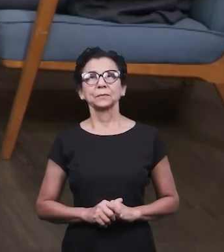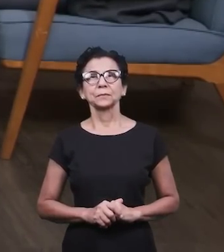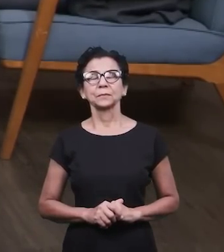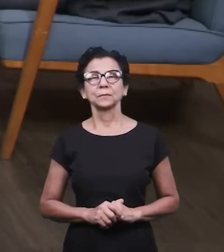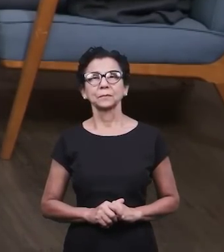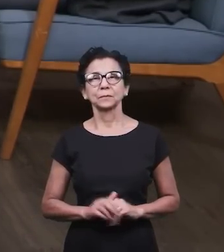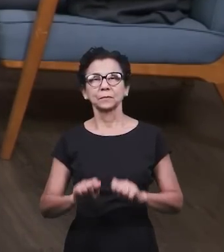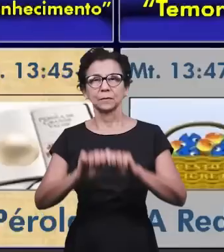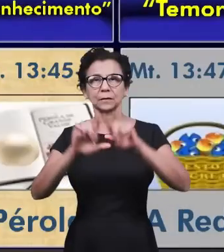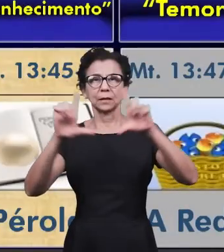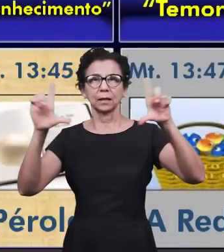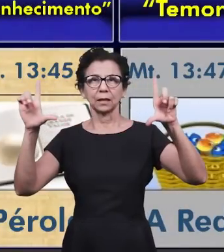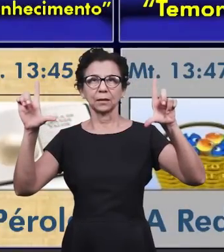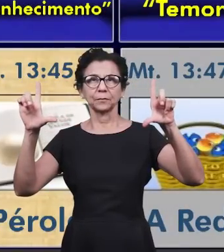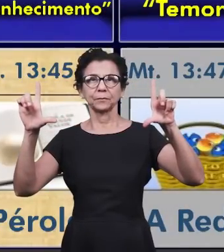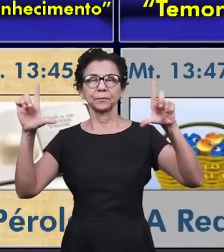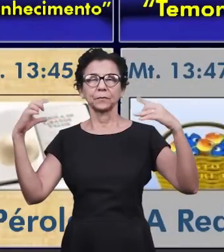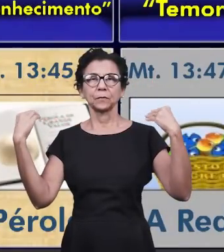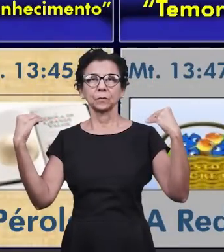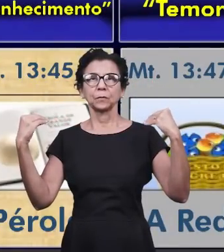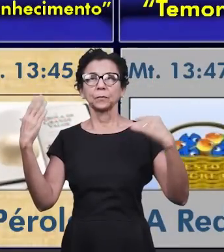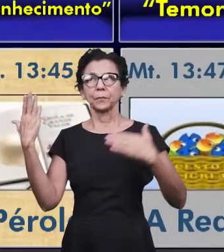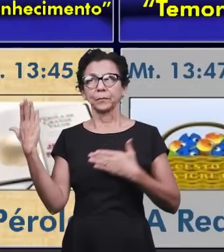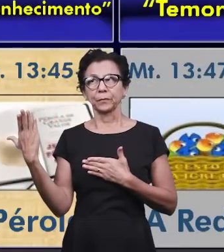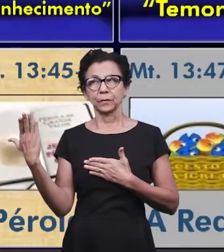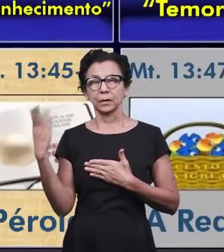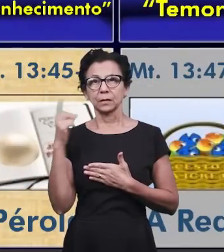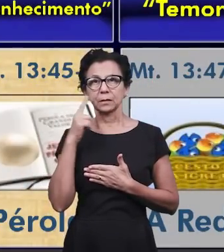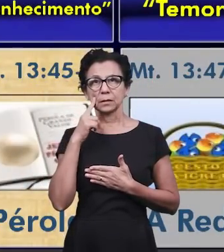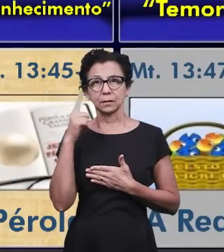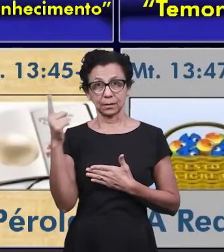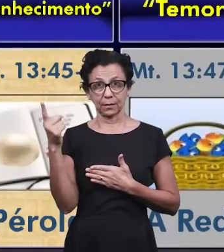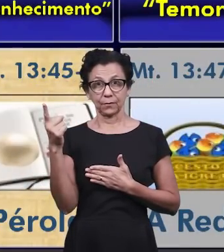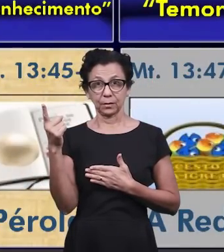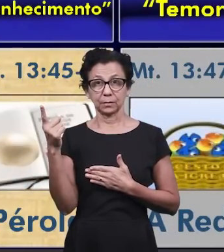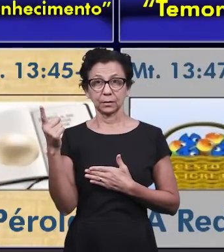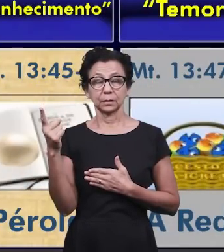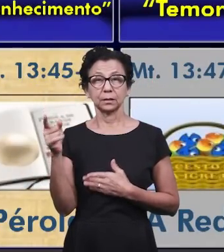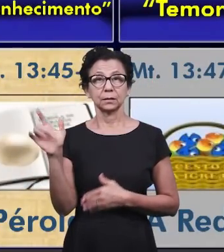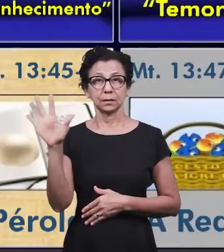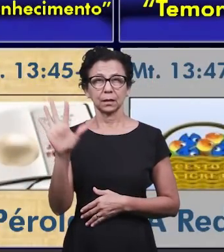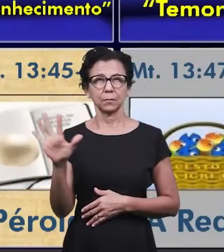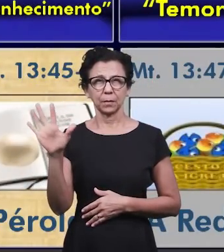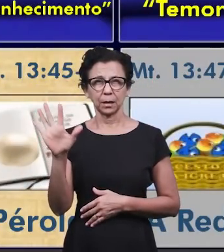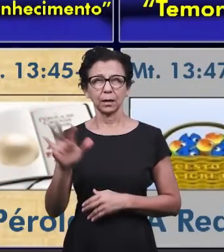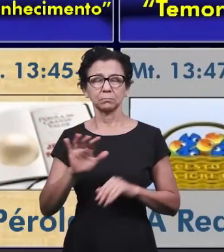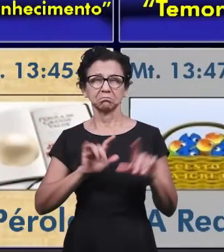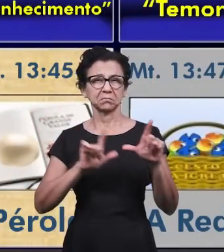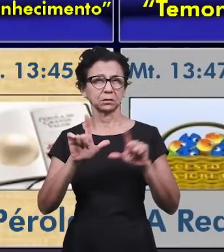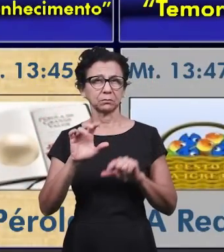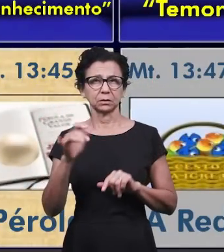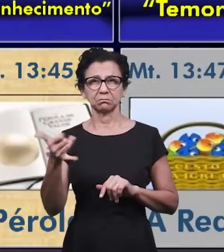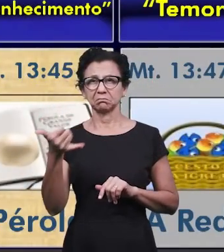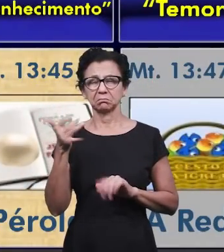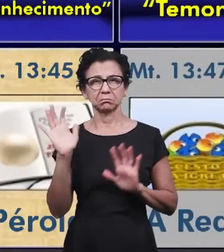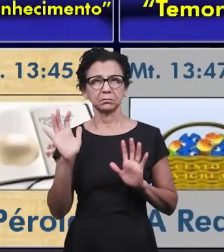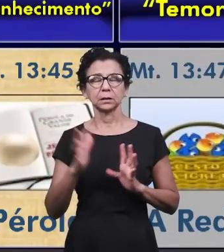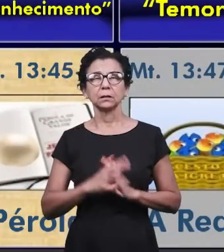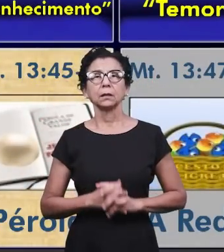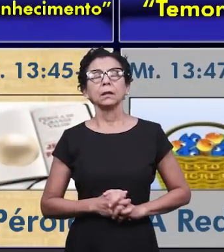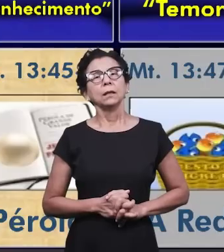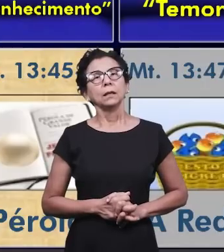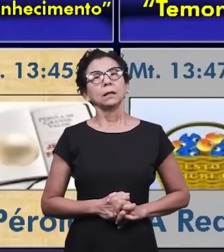aí eu vou pedir que vocês coloquem, por favor, em tela cheia, pronto. Esse quadro que você está assistindo aí, que está vendo aí na sua TV, no seu celular, no